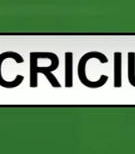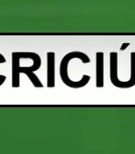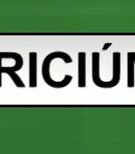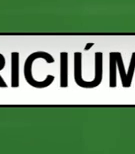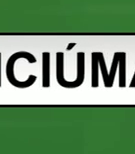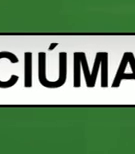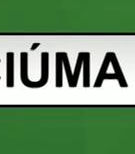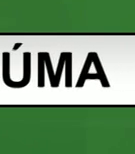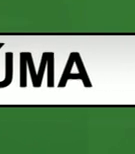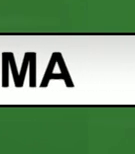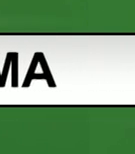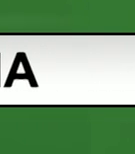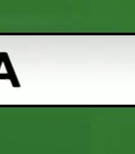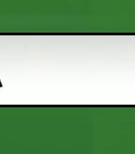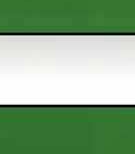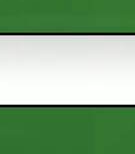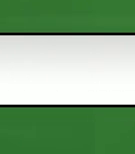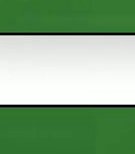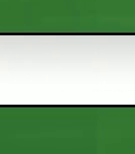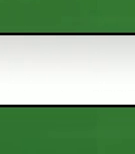Oi, oi, oi.